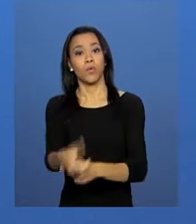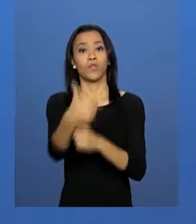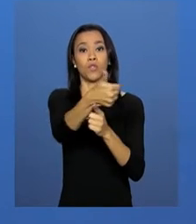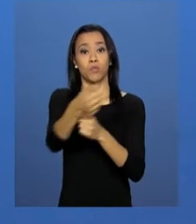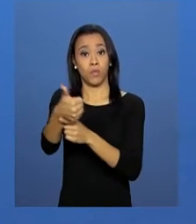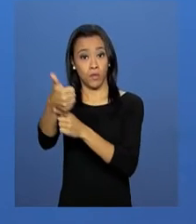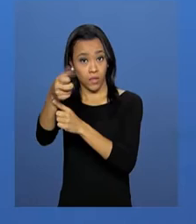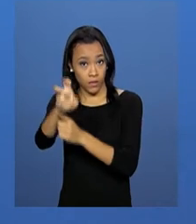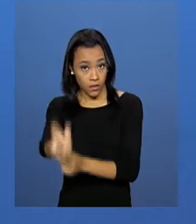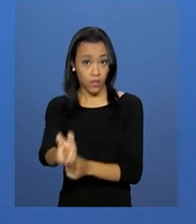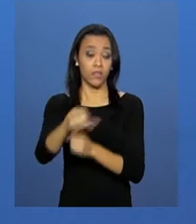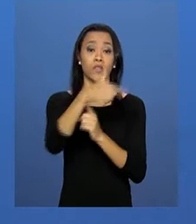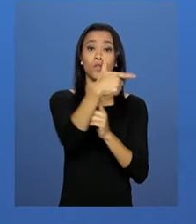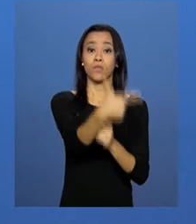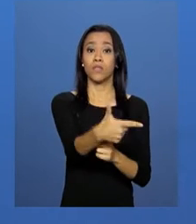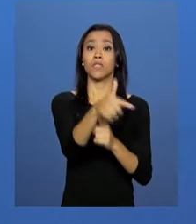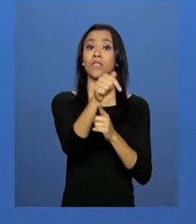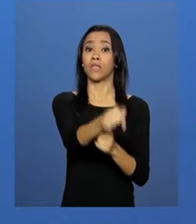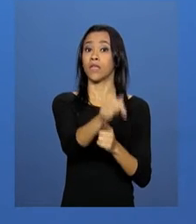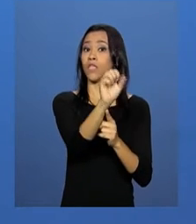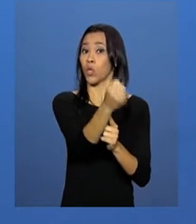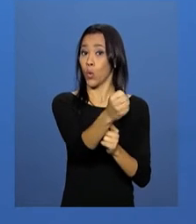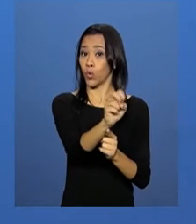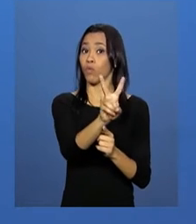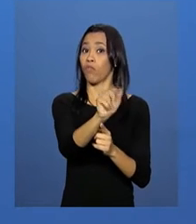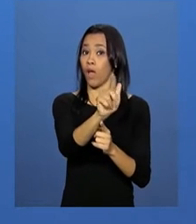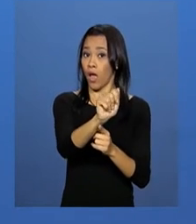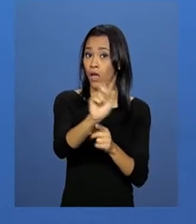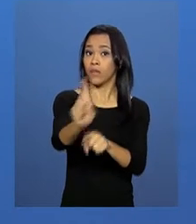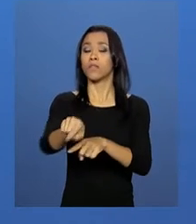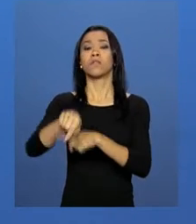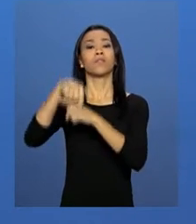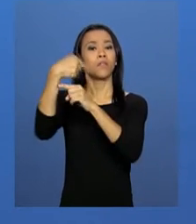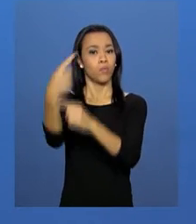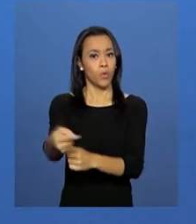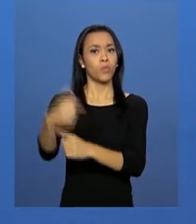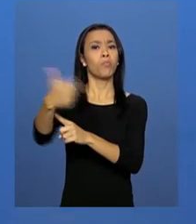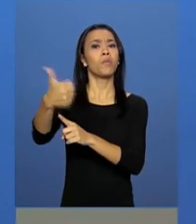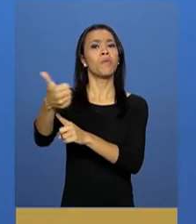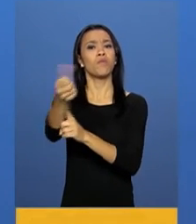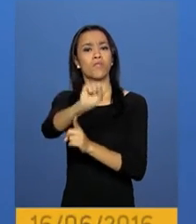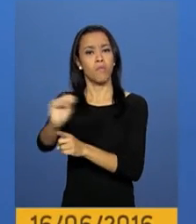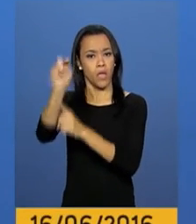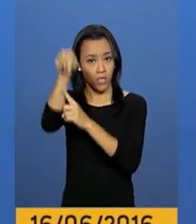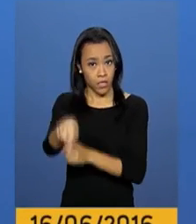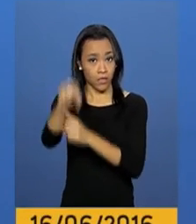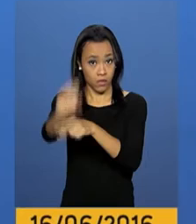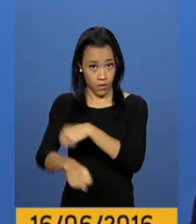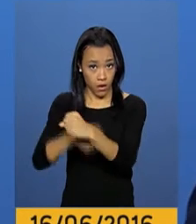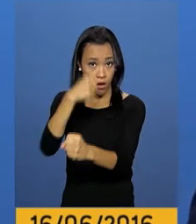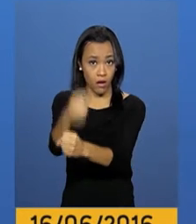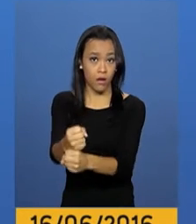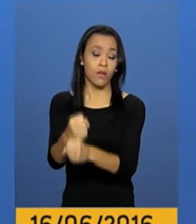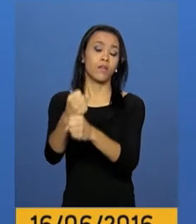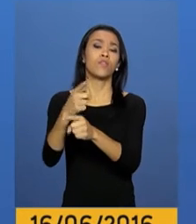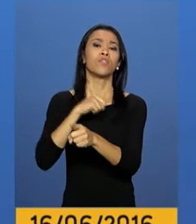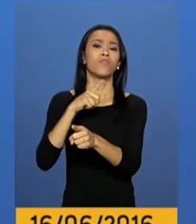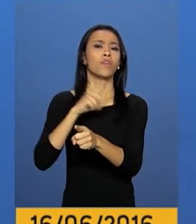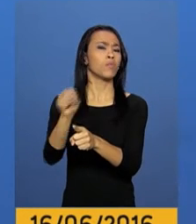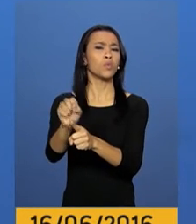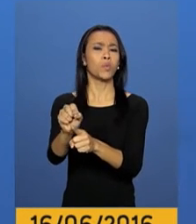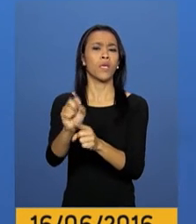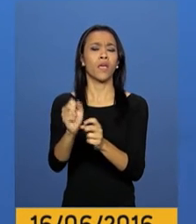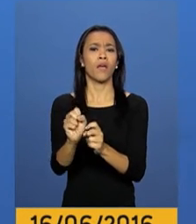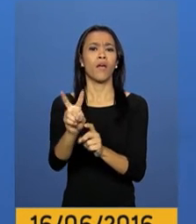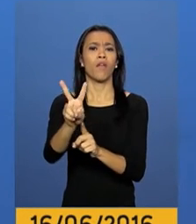2015, 278 mil vagas. E no primeiro semestre deste ano, nós tivemos uma oferta